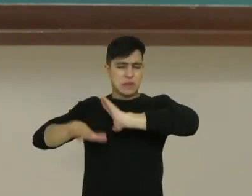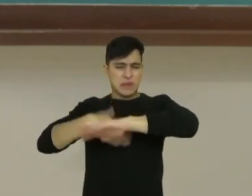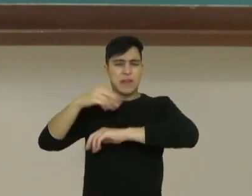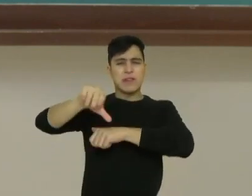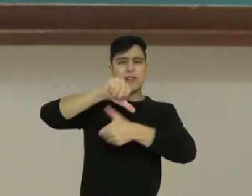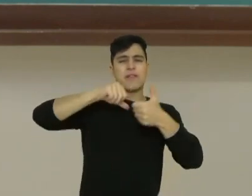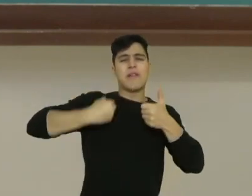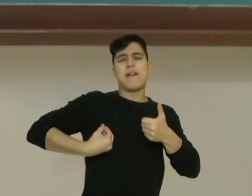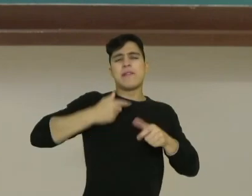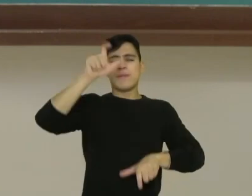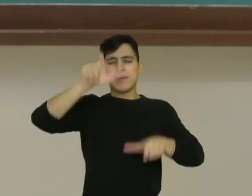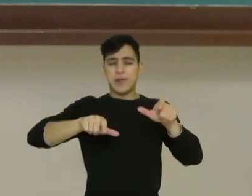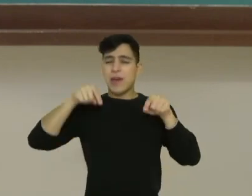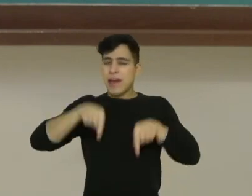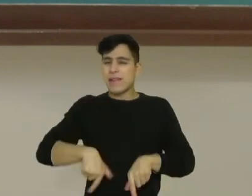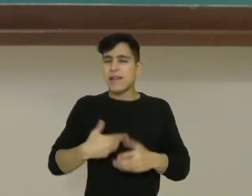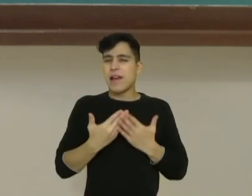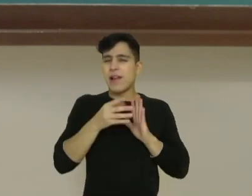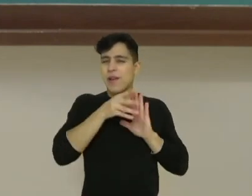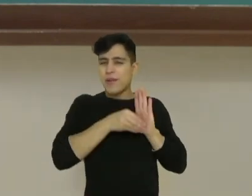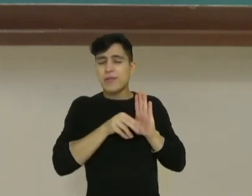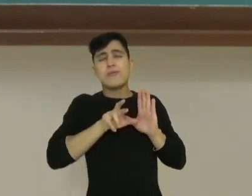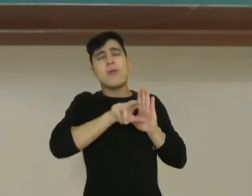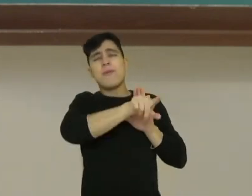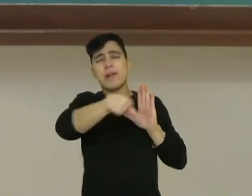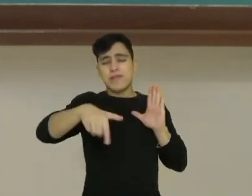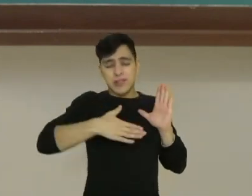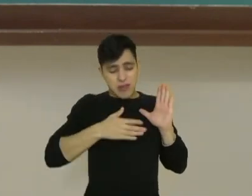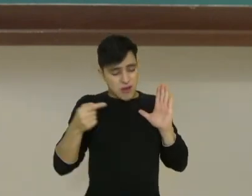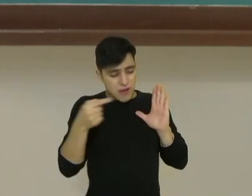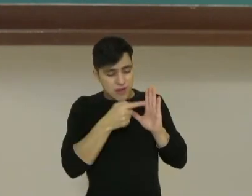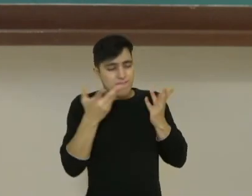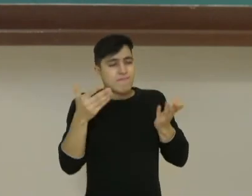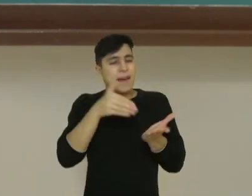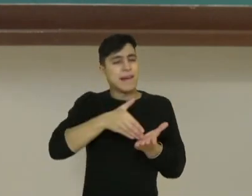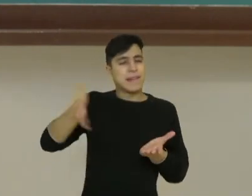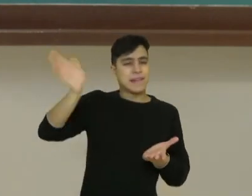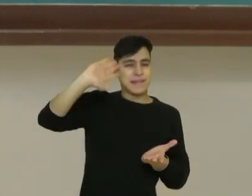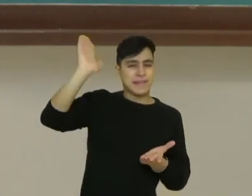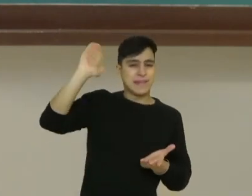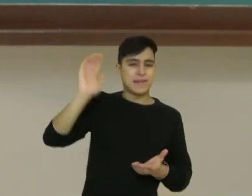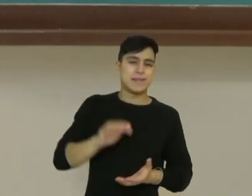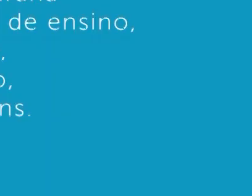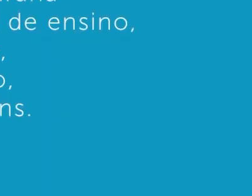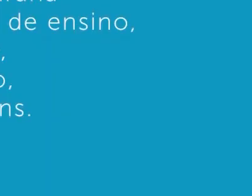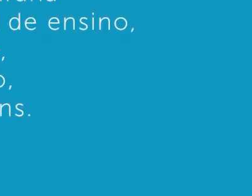tá? Foi isso que nós vimos nessa aula de hoje. Eu espero que vocês tenham gostado e até a próxima!